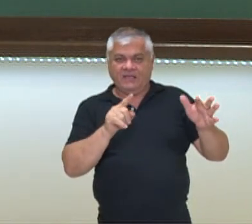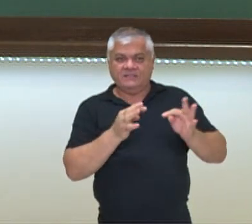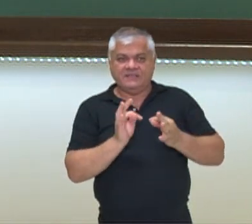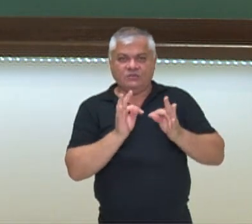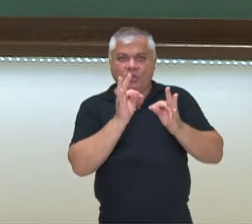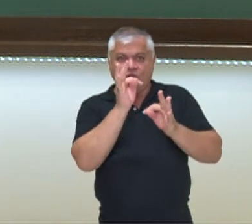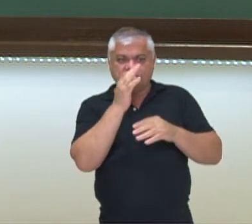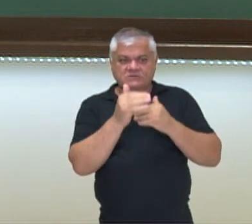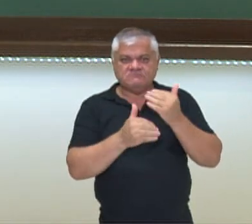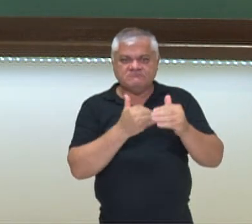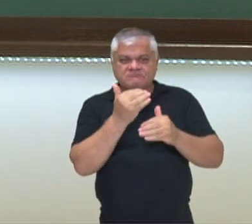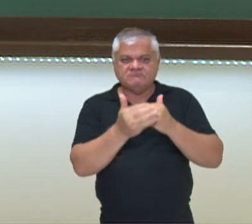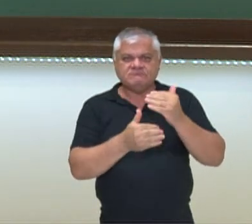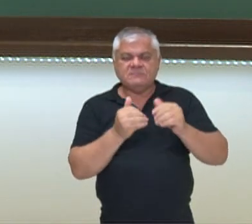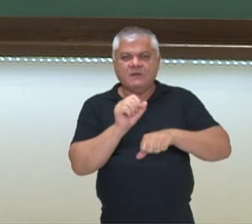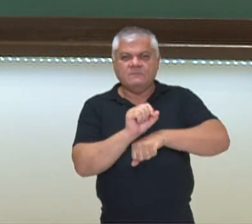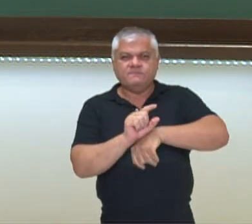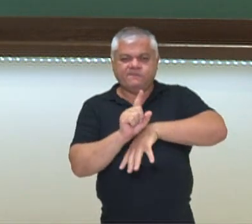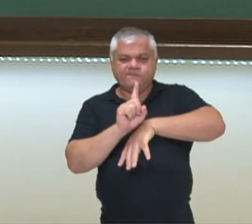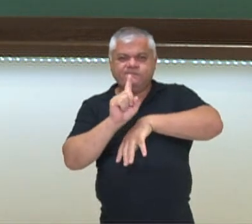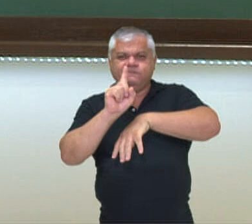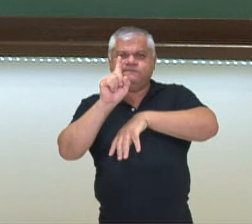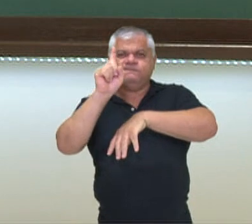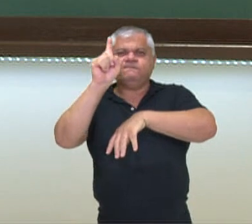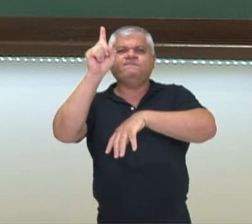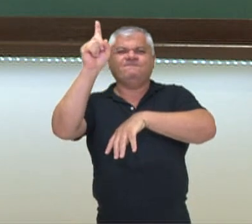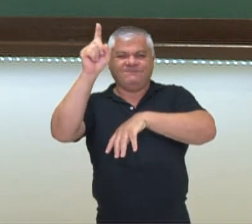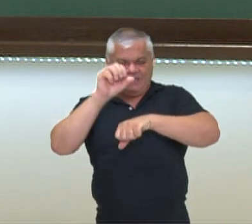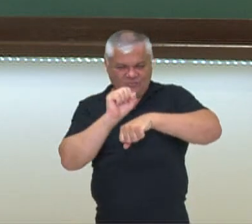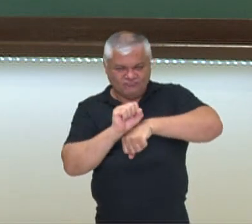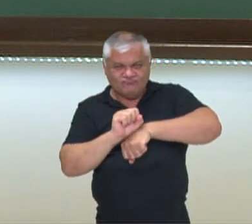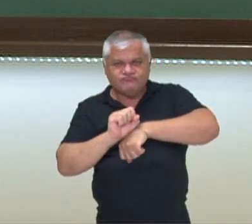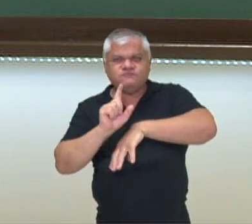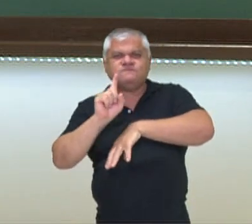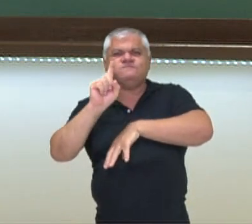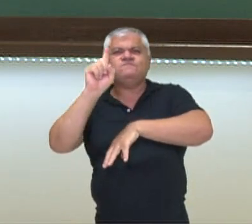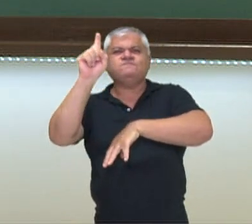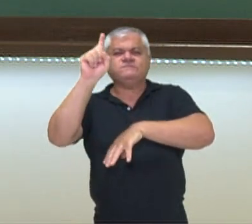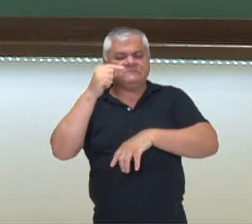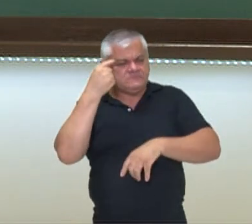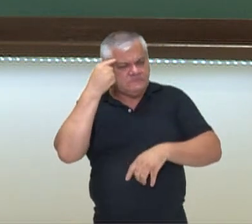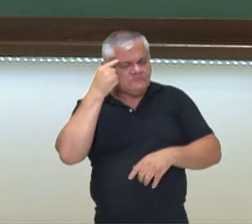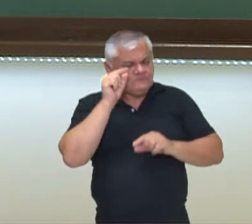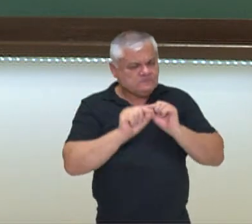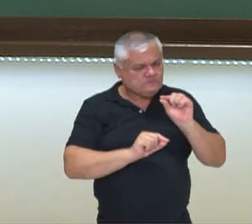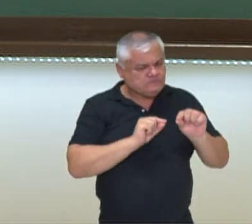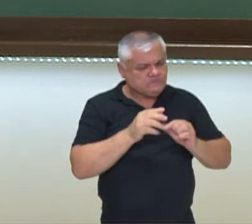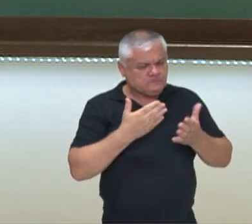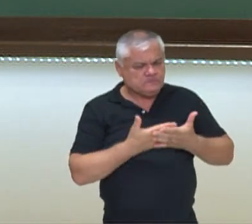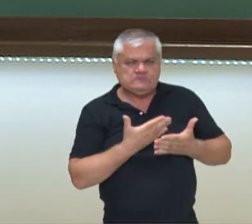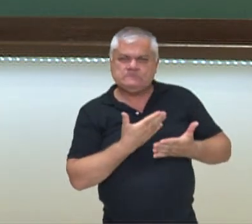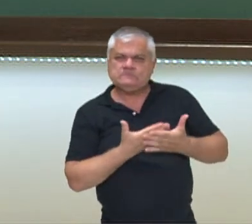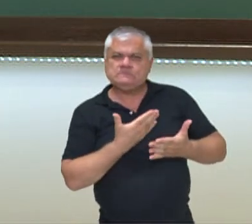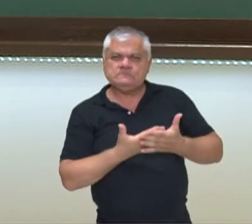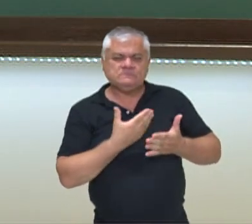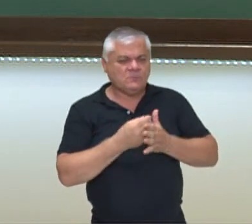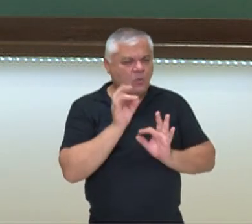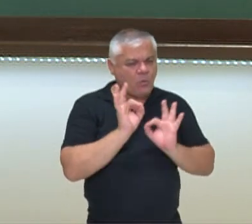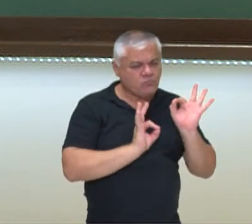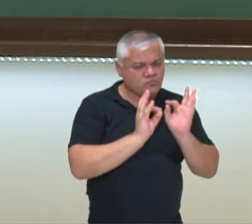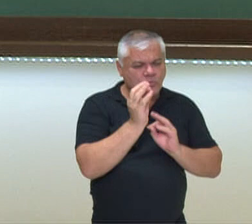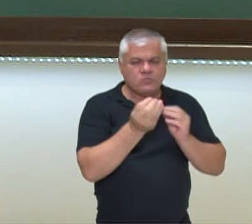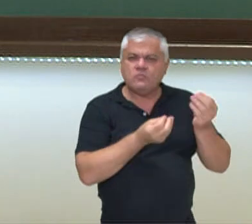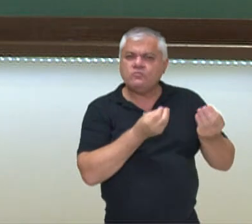tecnologia para a ida do homem até o espaço. Era uma forma de também você mostrar, dentro do